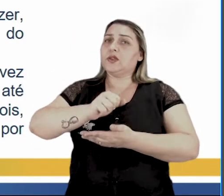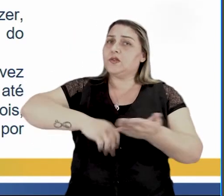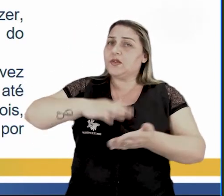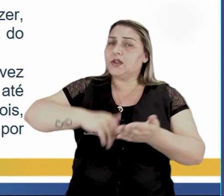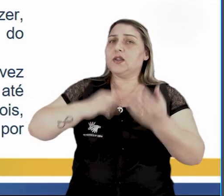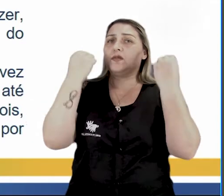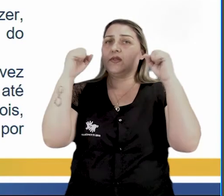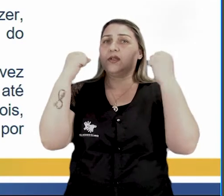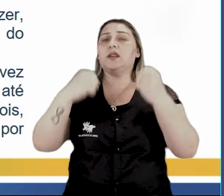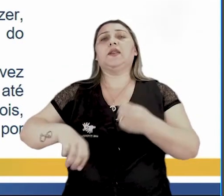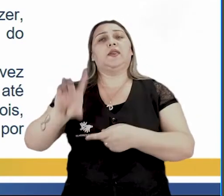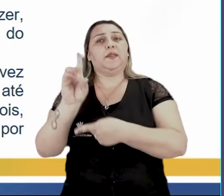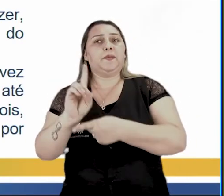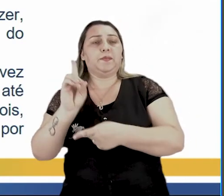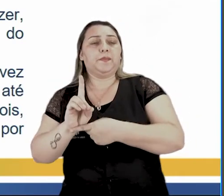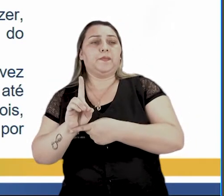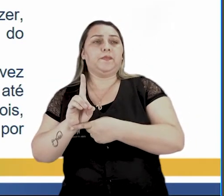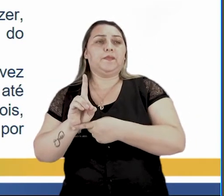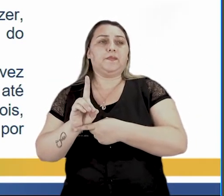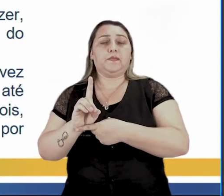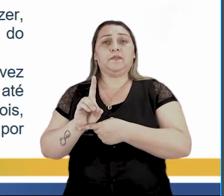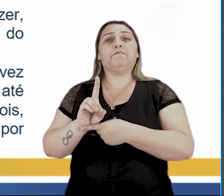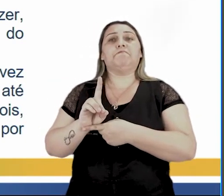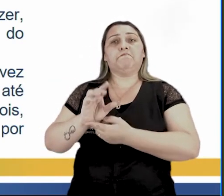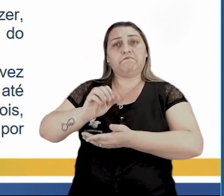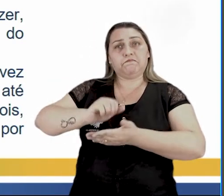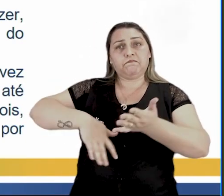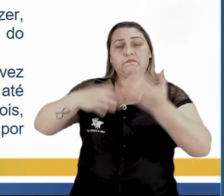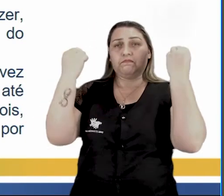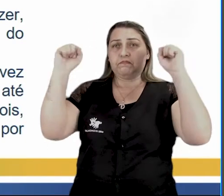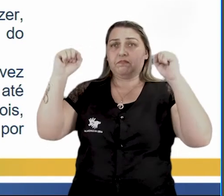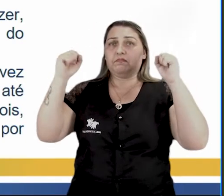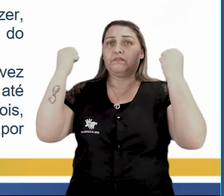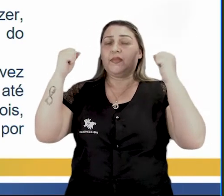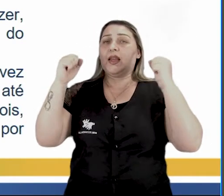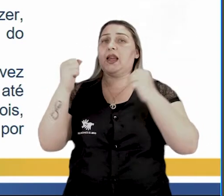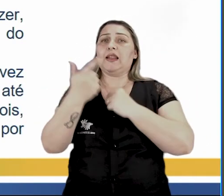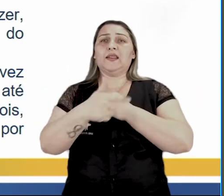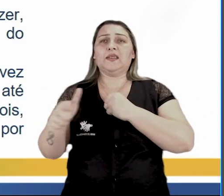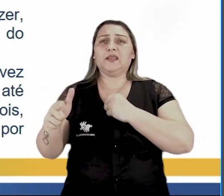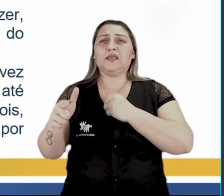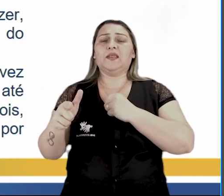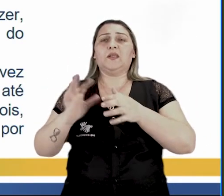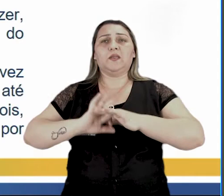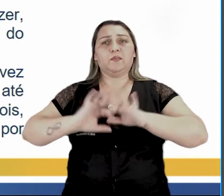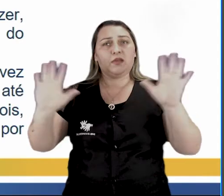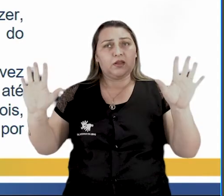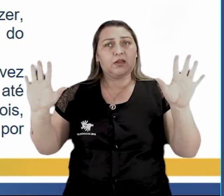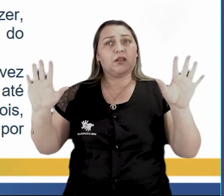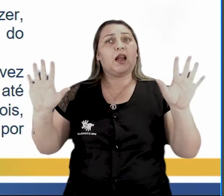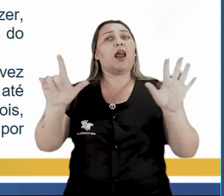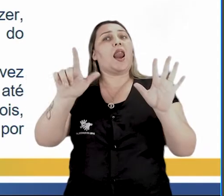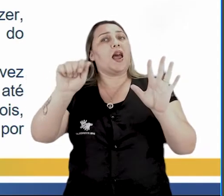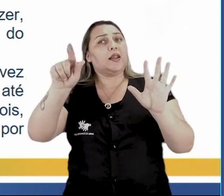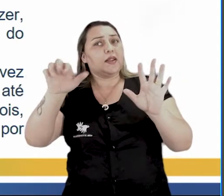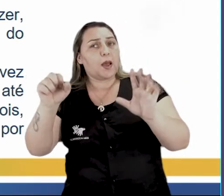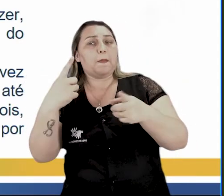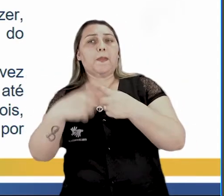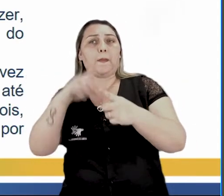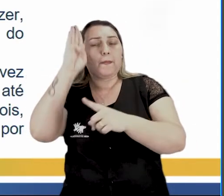atividade. Alternativa D. Atividades físicas em academia não são consideradas atividades de lazer,